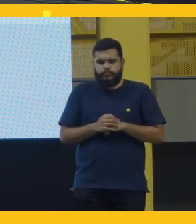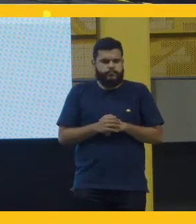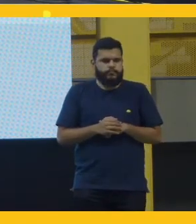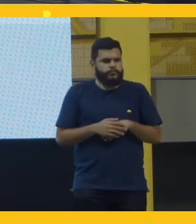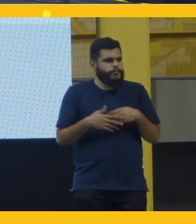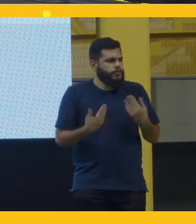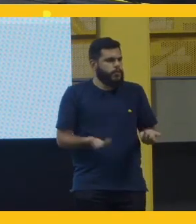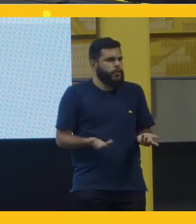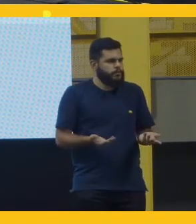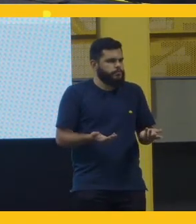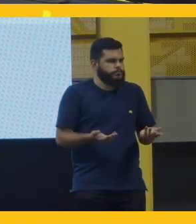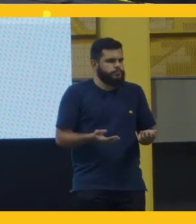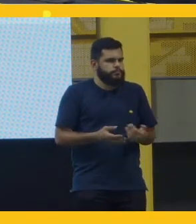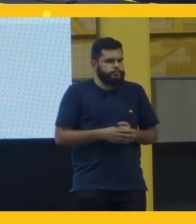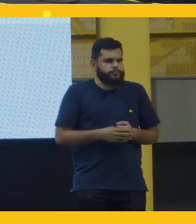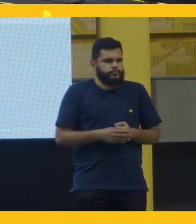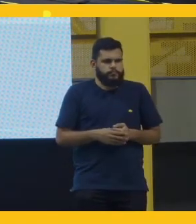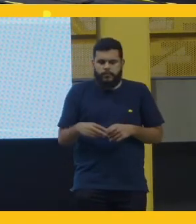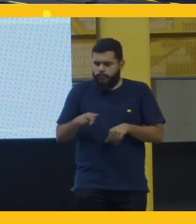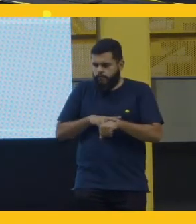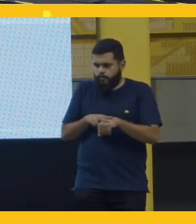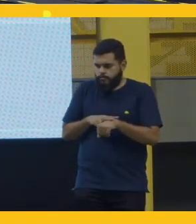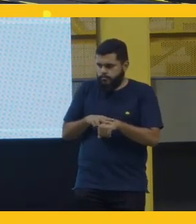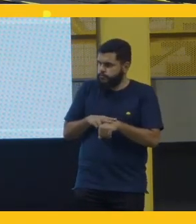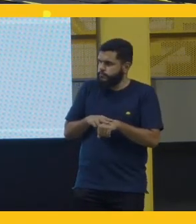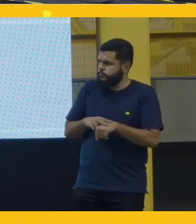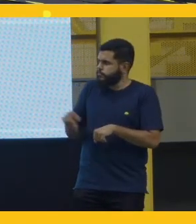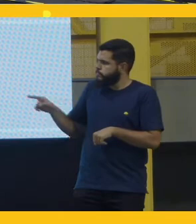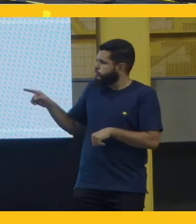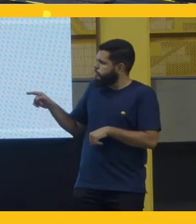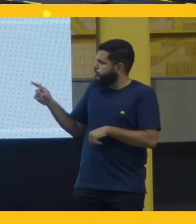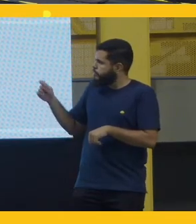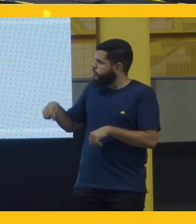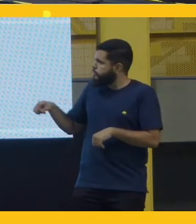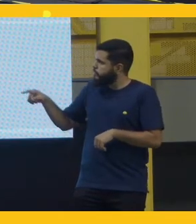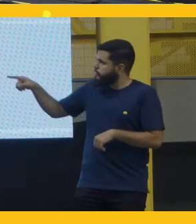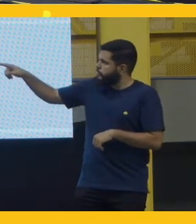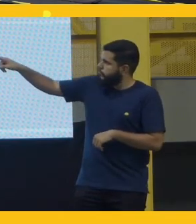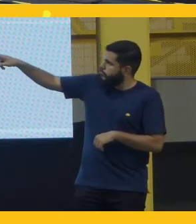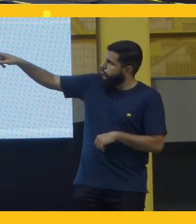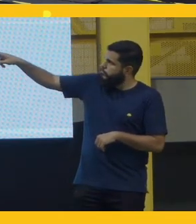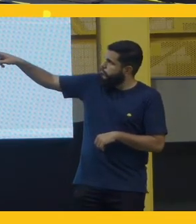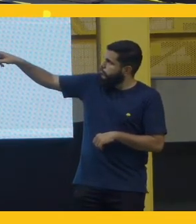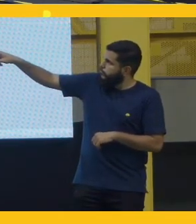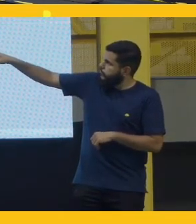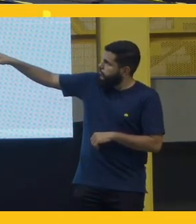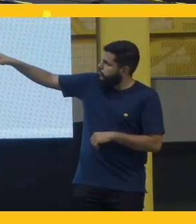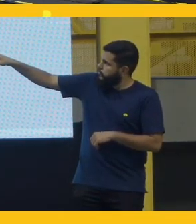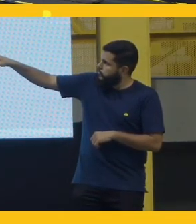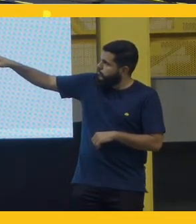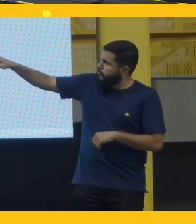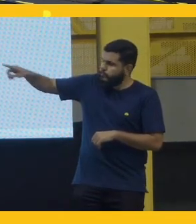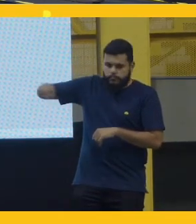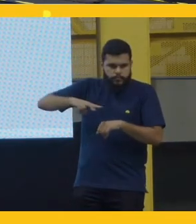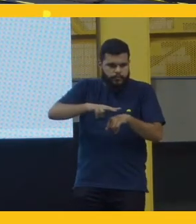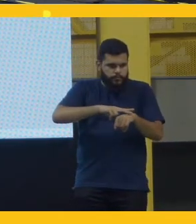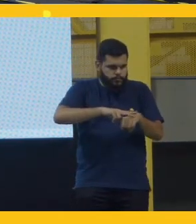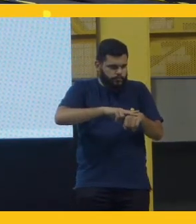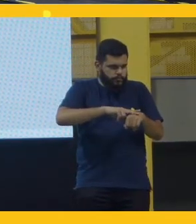E agora, veja que a gente está iluminando com luz